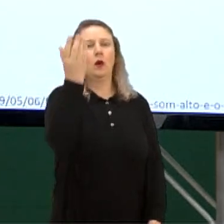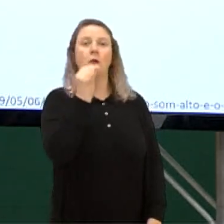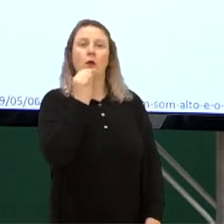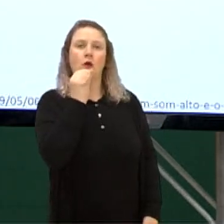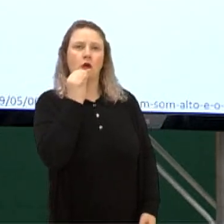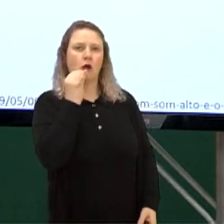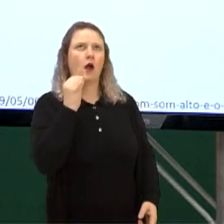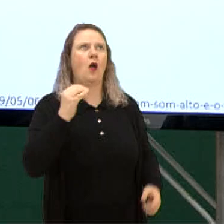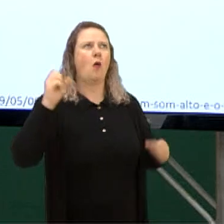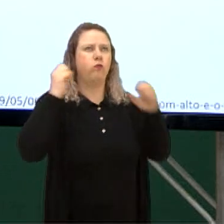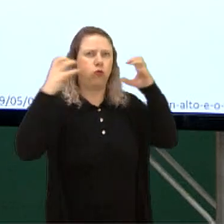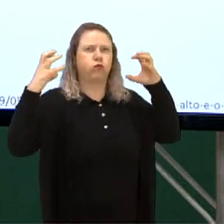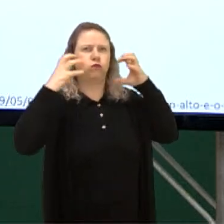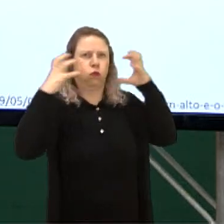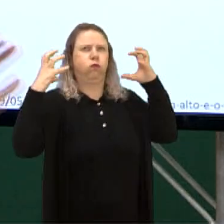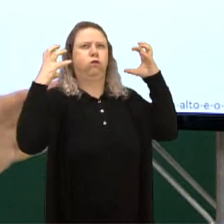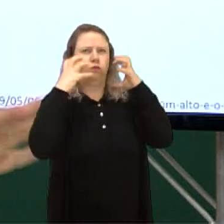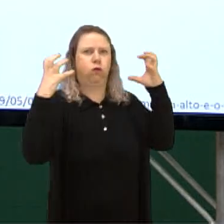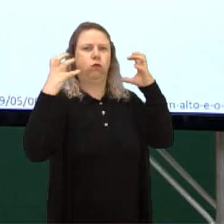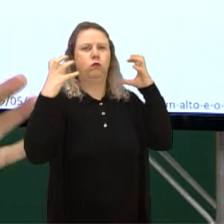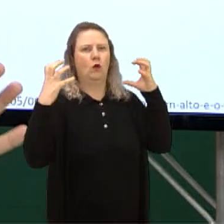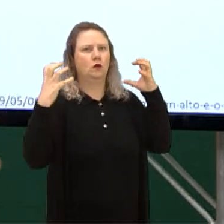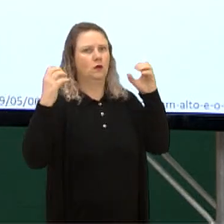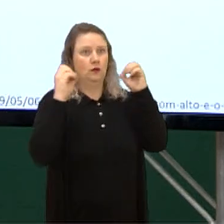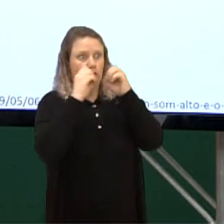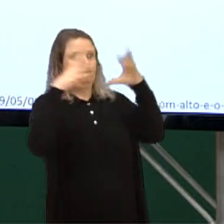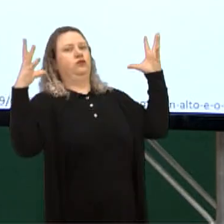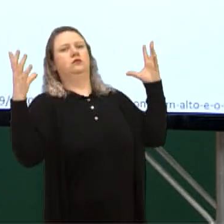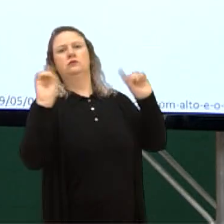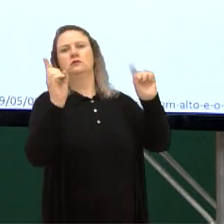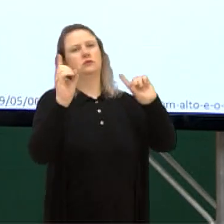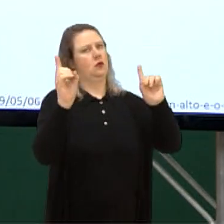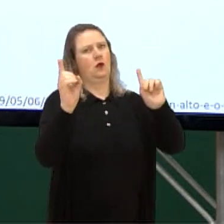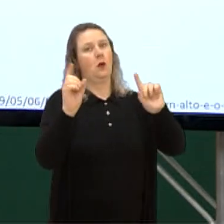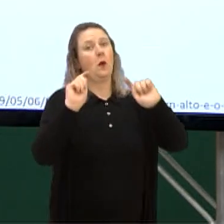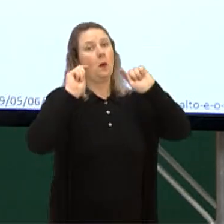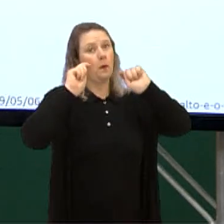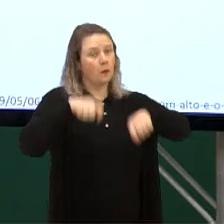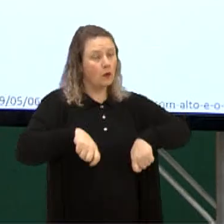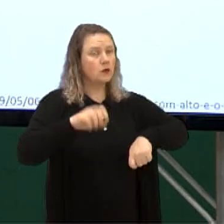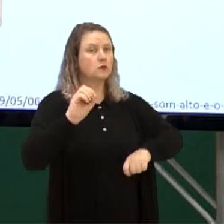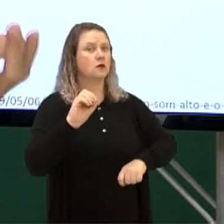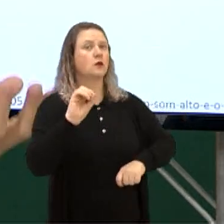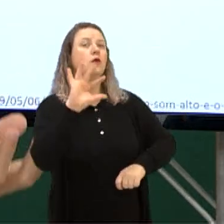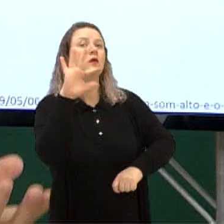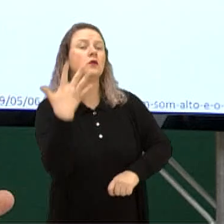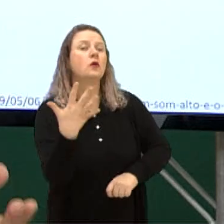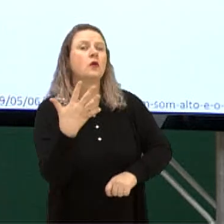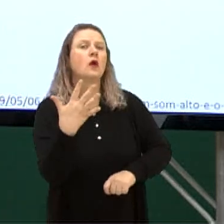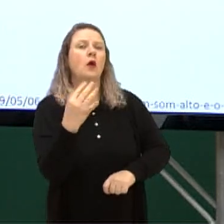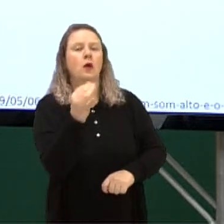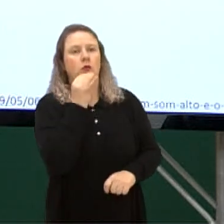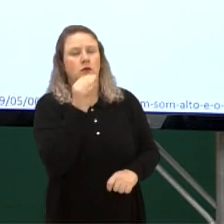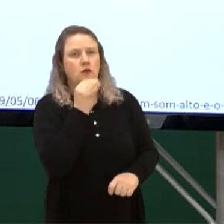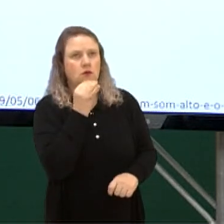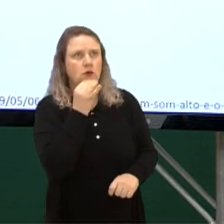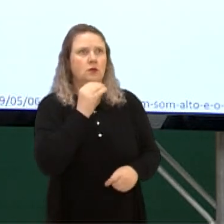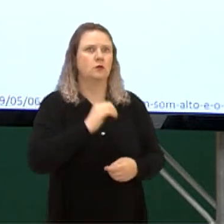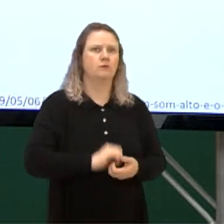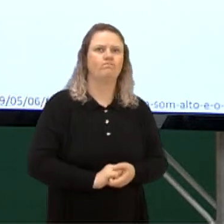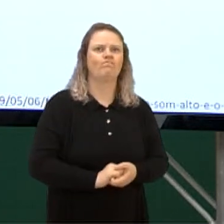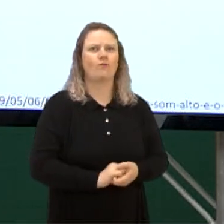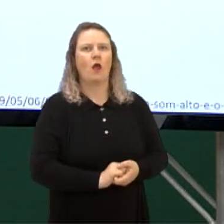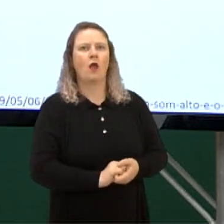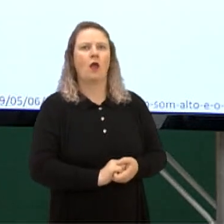muito alta, ele vai ficar batendo, batendo, batendo, ele não vai estourar. Ele pode romper graças a um impacto, né? Alguma